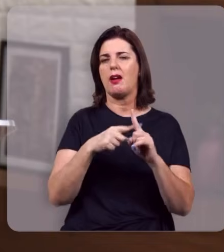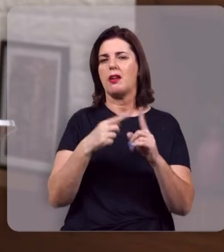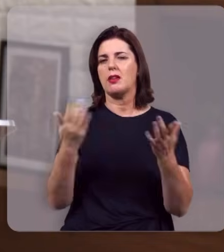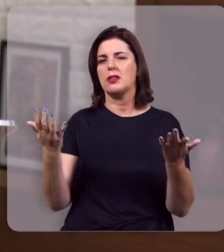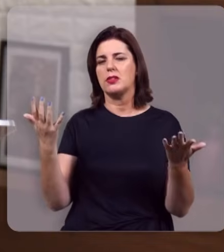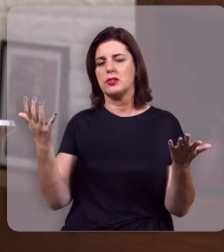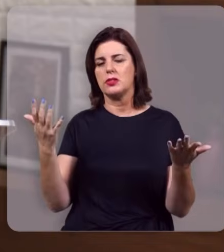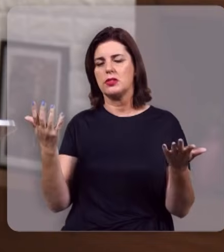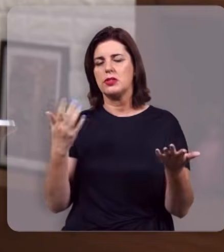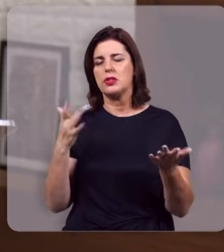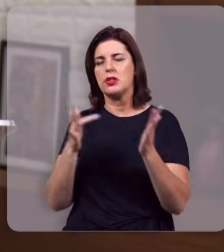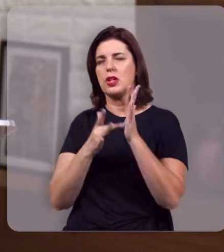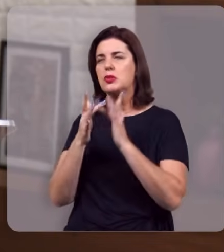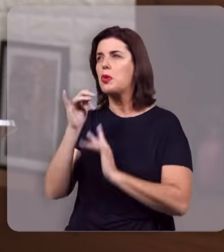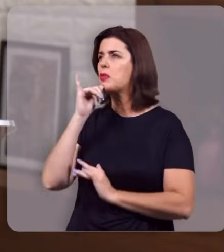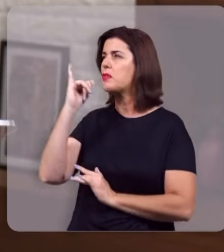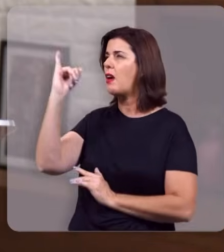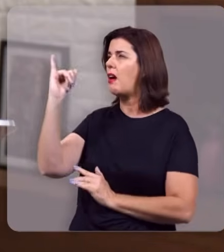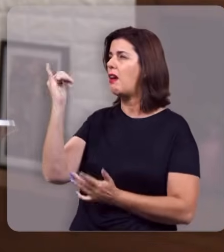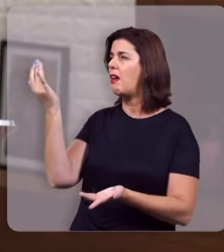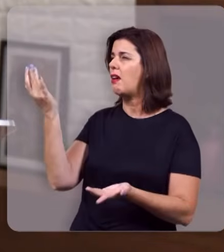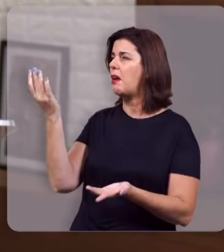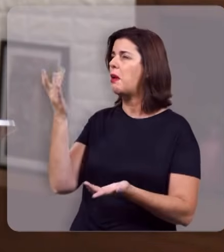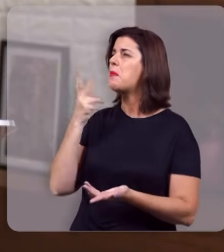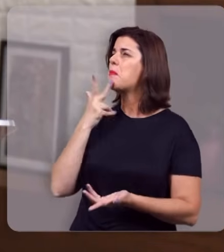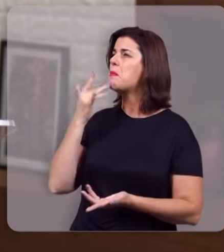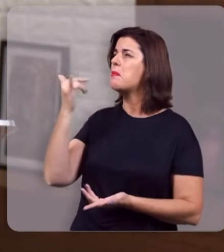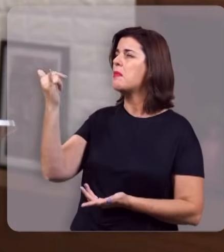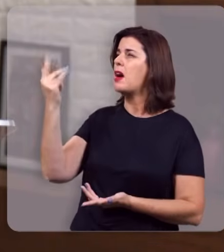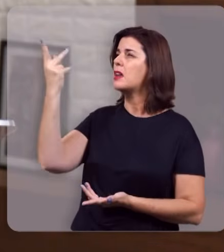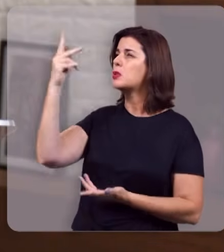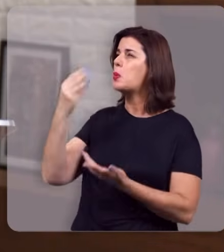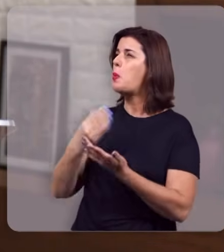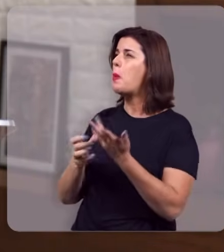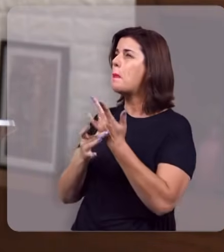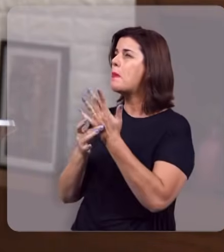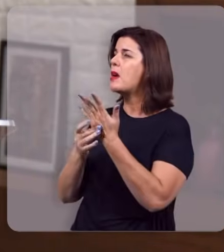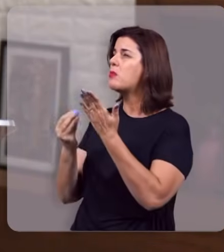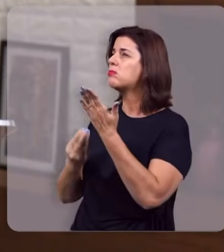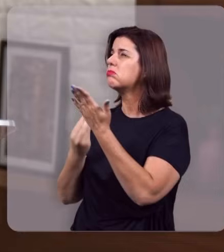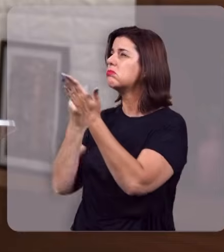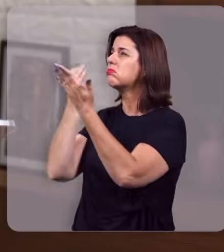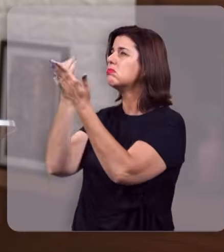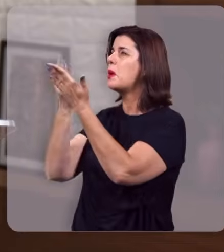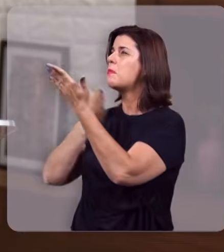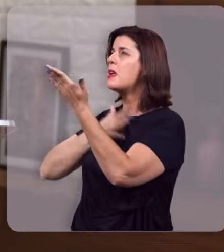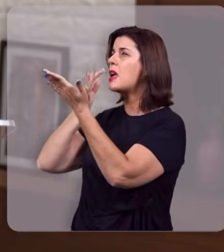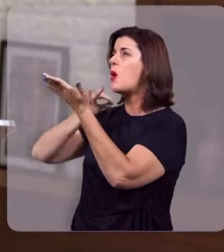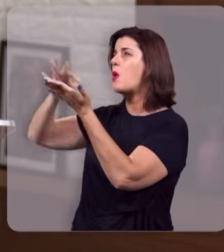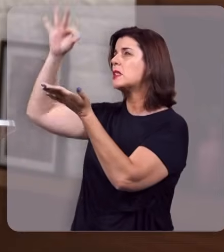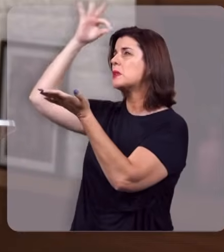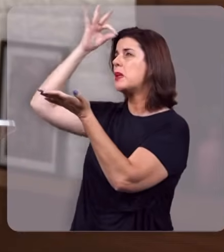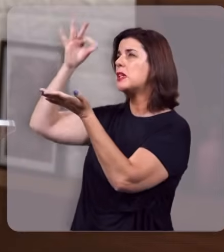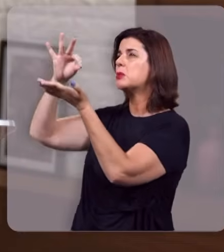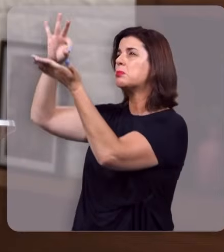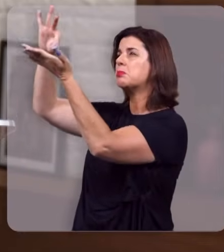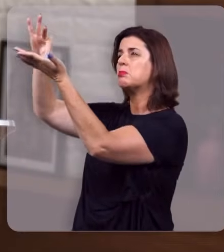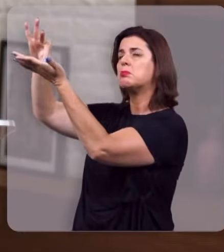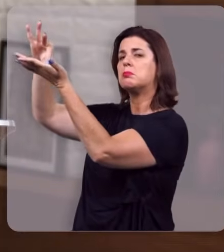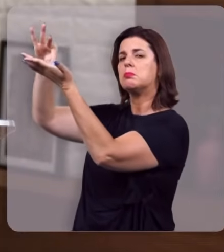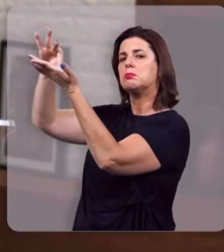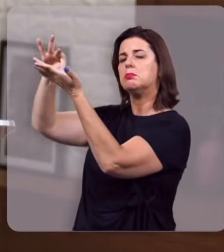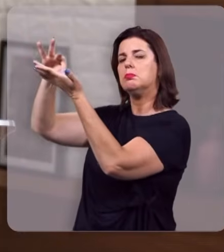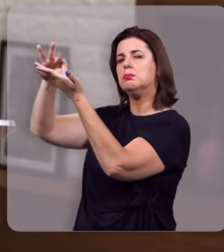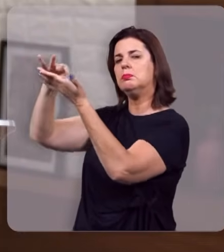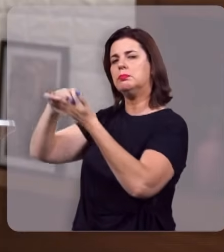rendição. Quando Jesus diz: Pai, nas tuas mãos eu entrego o meu